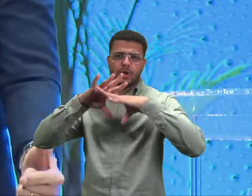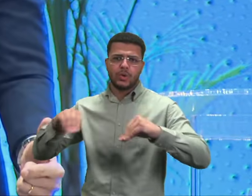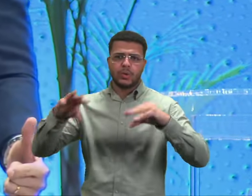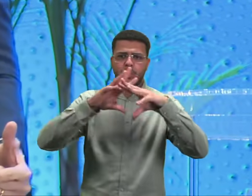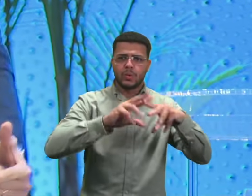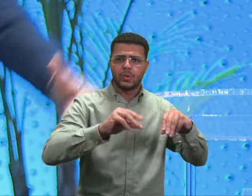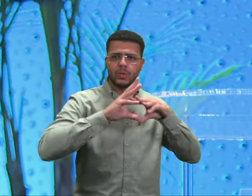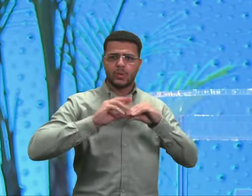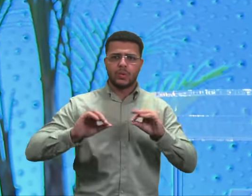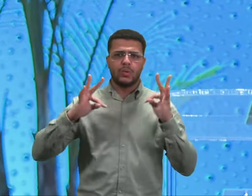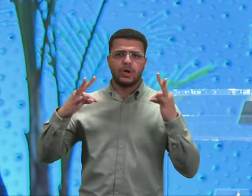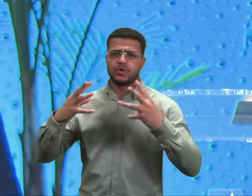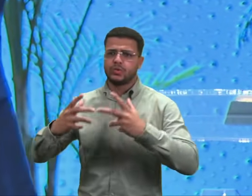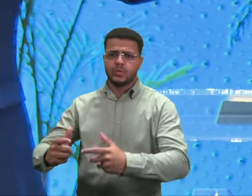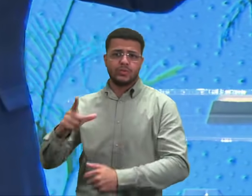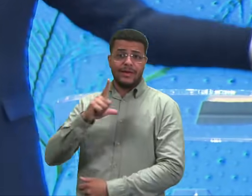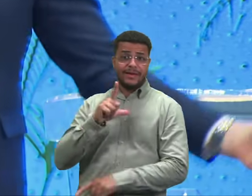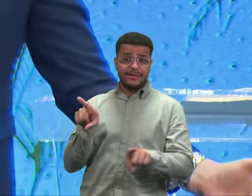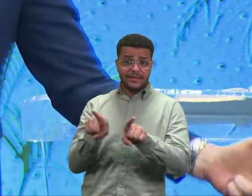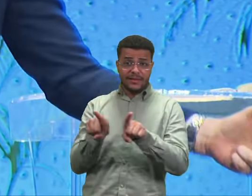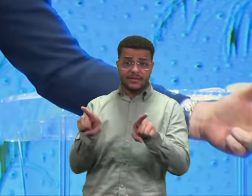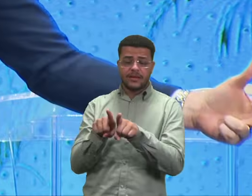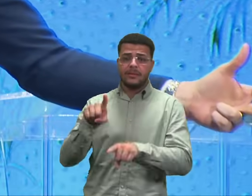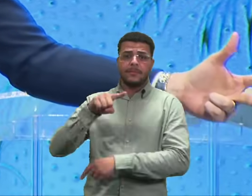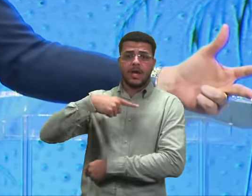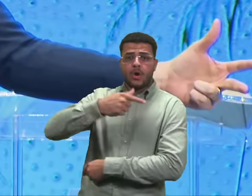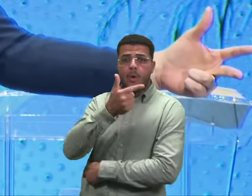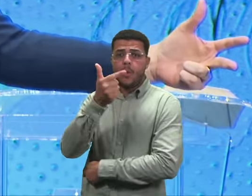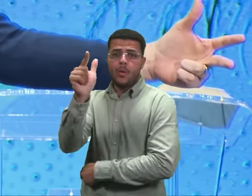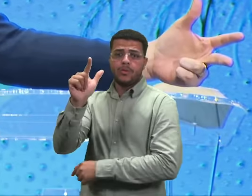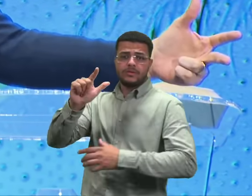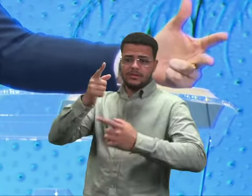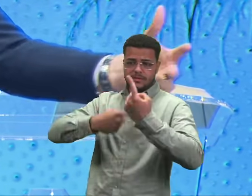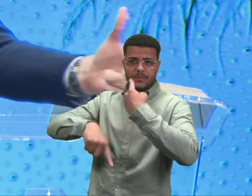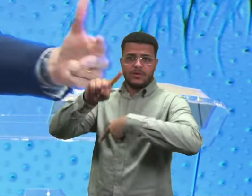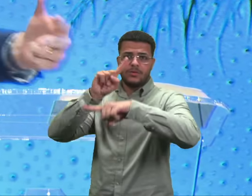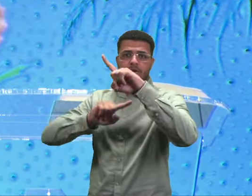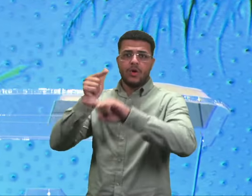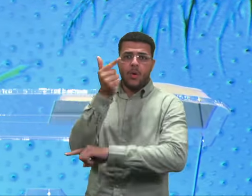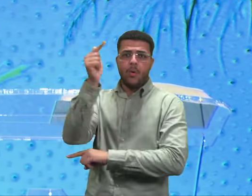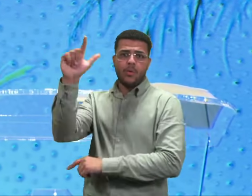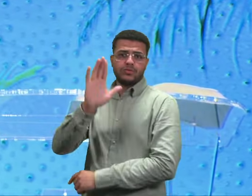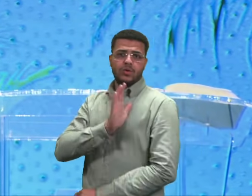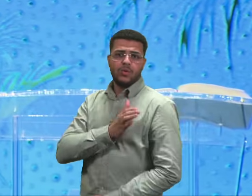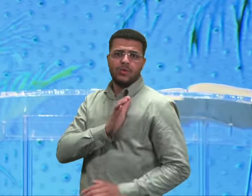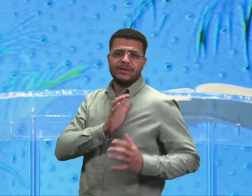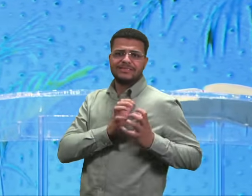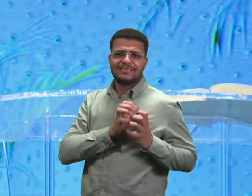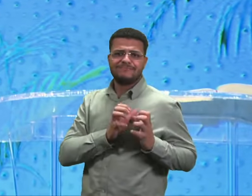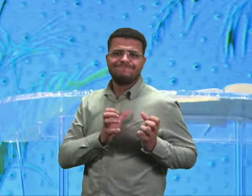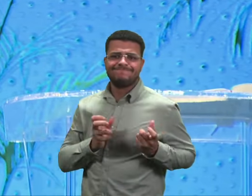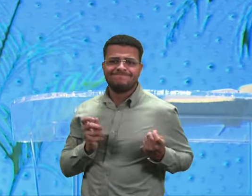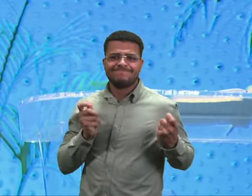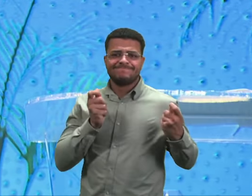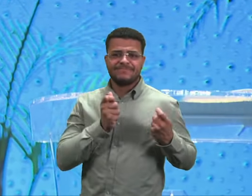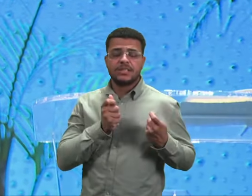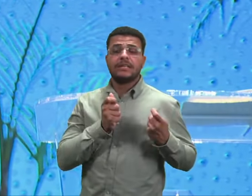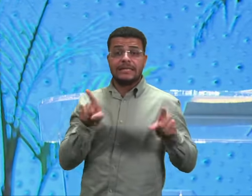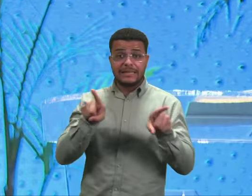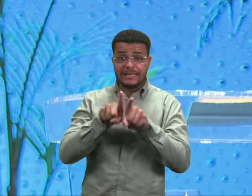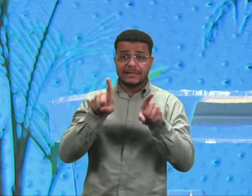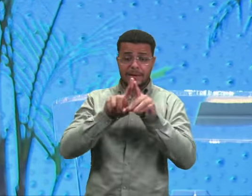de enfermidade e também pode restaurar todo e qualquer tipo de coração partido, e